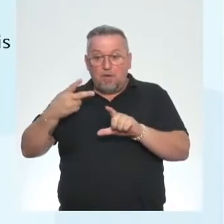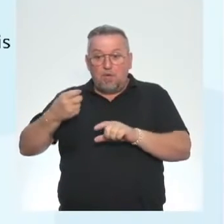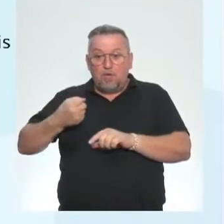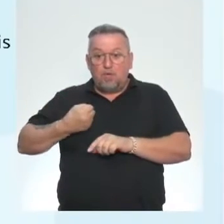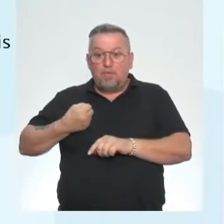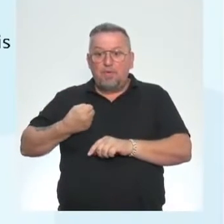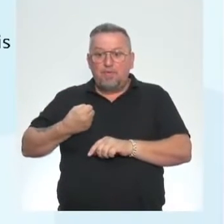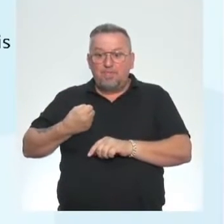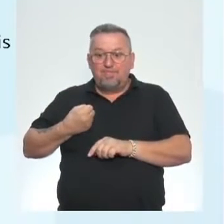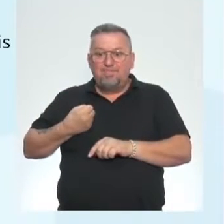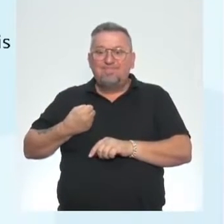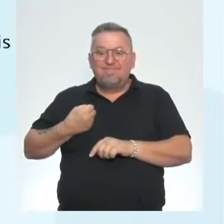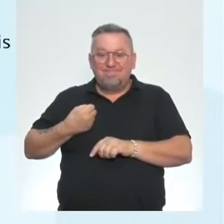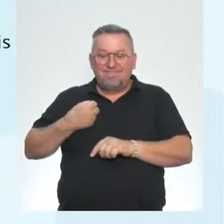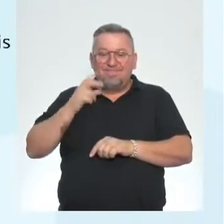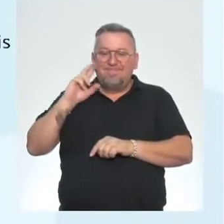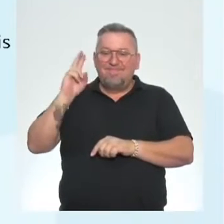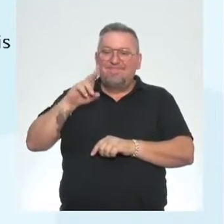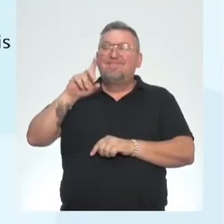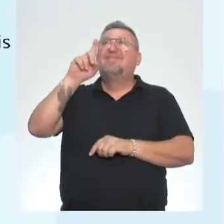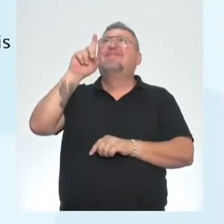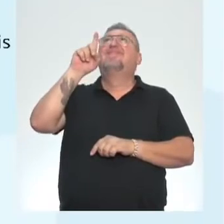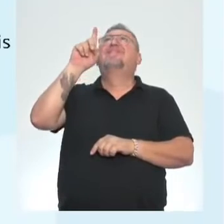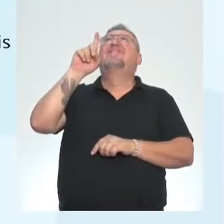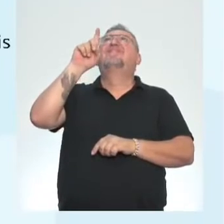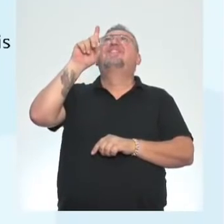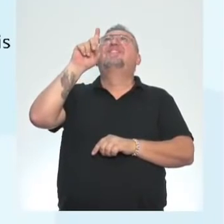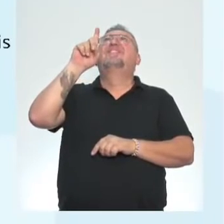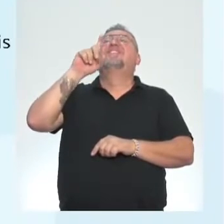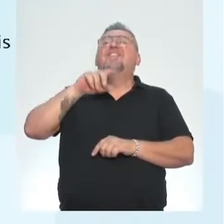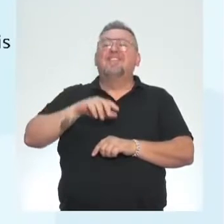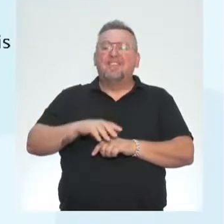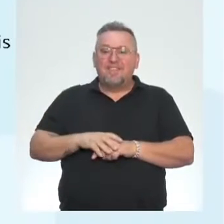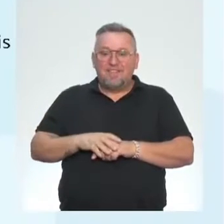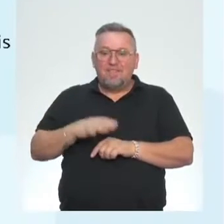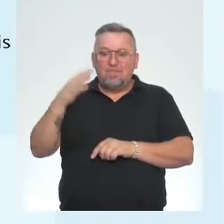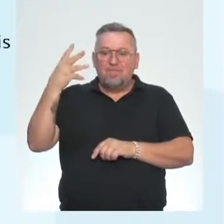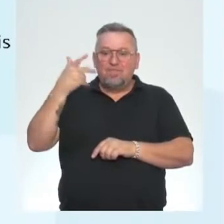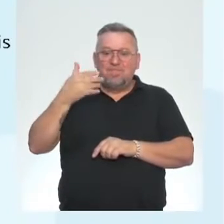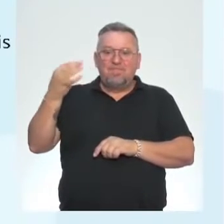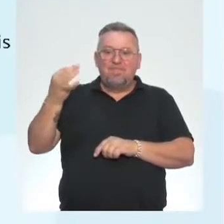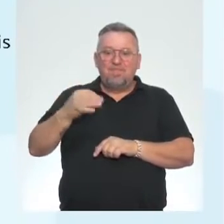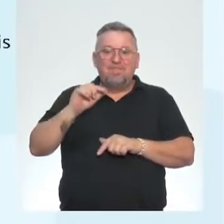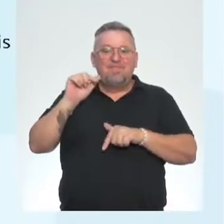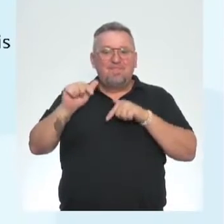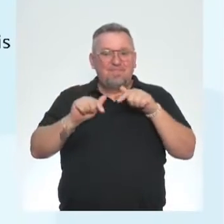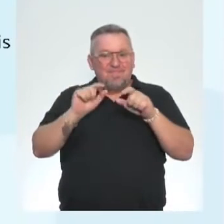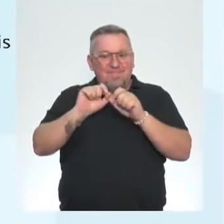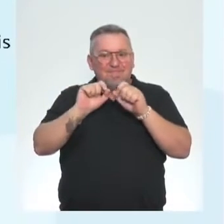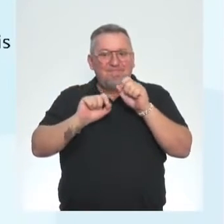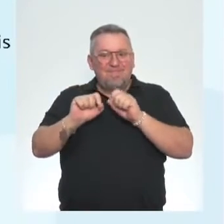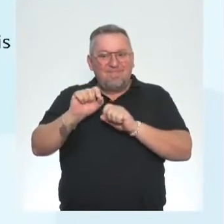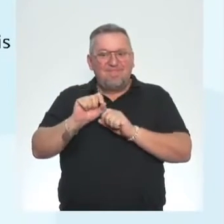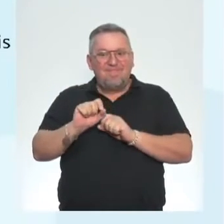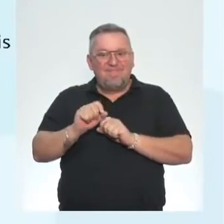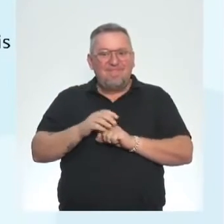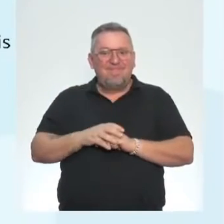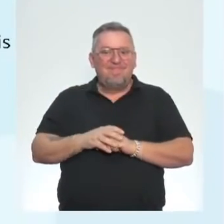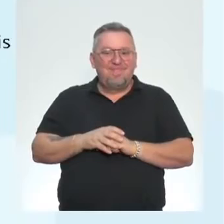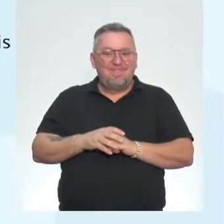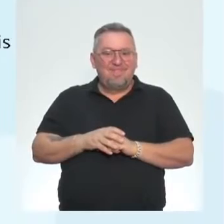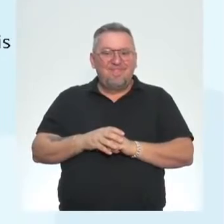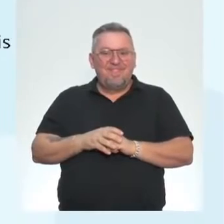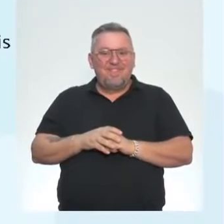números, nesta ordem. Dá uma olhadinha nessa placa aqui, ficou um luxo, muito bonitinha essa placa. Deu trabalho fazer essa plaquinha no